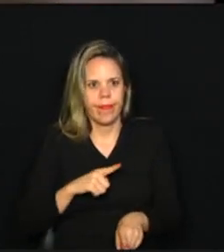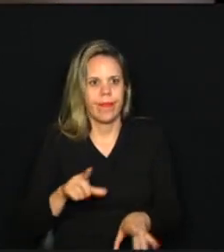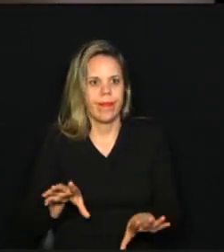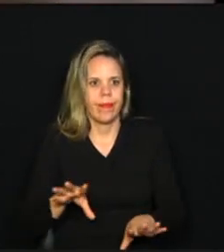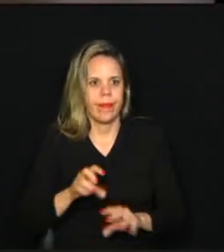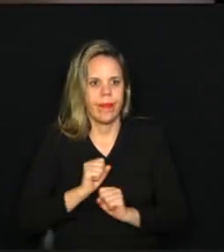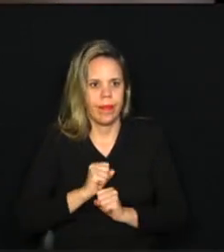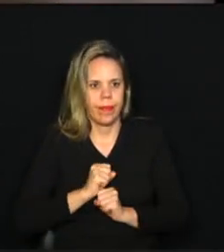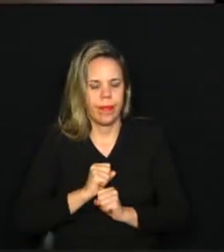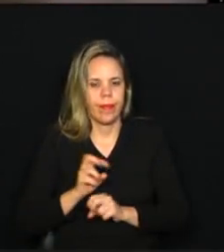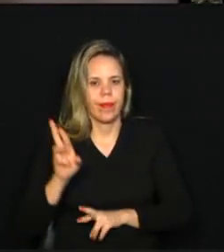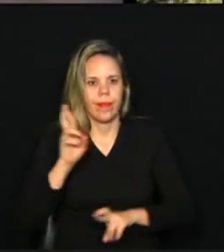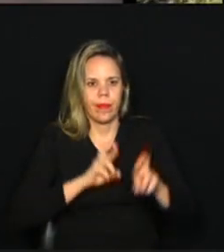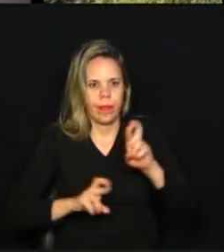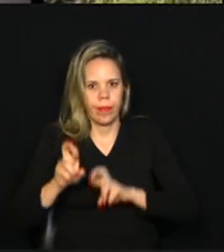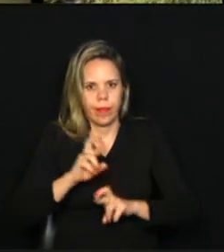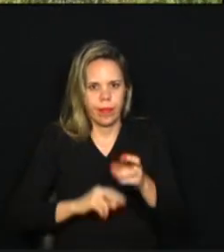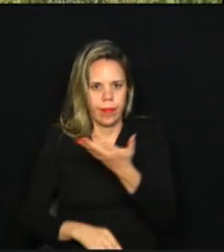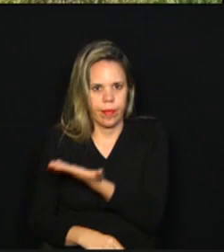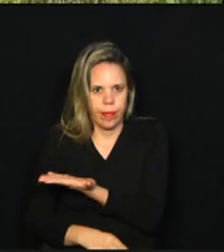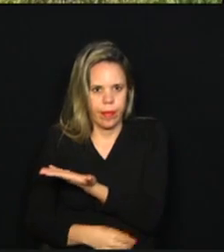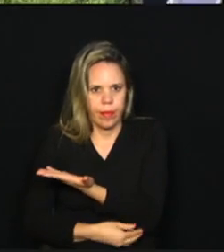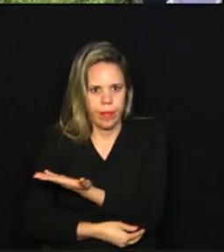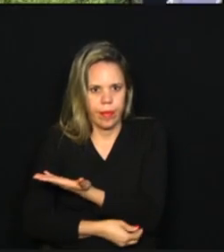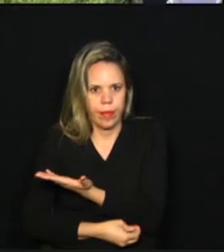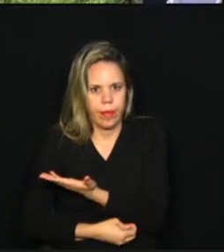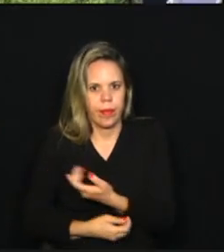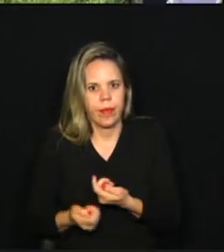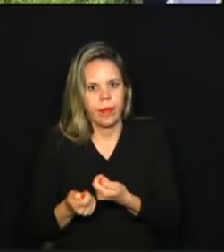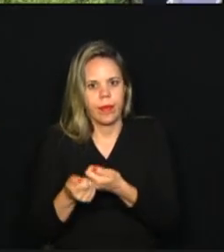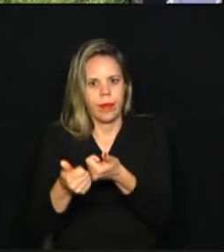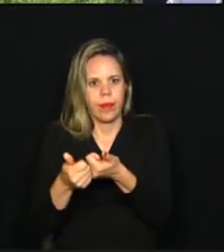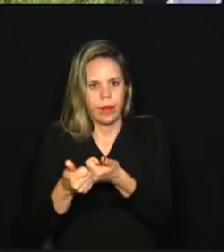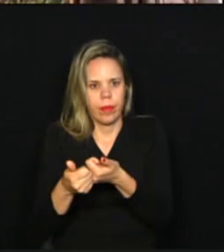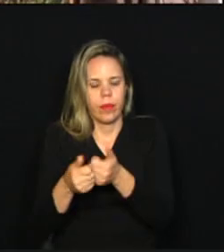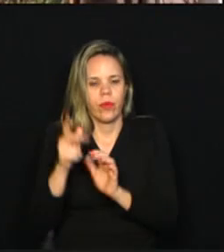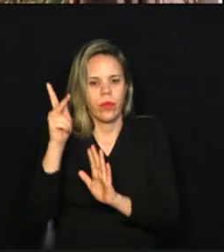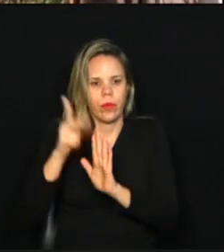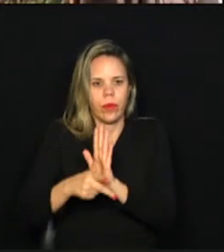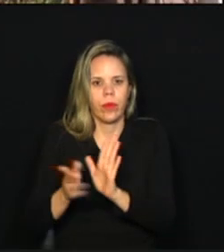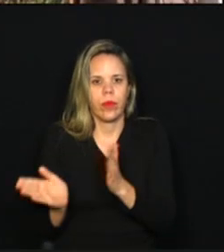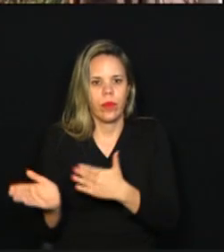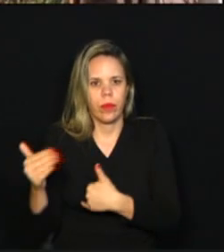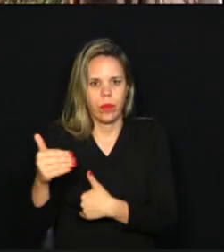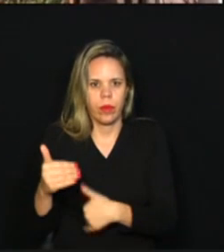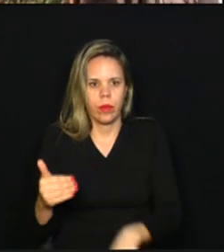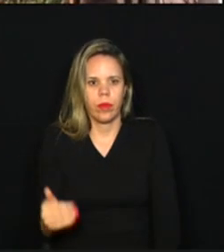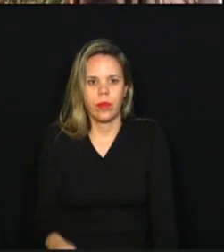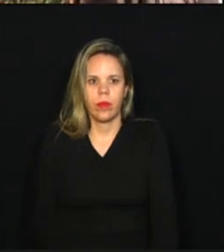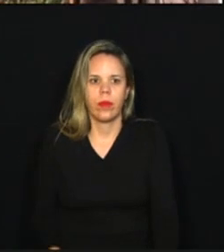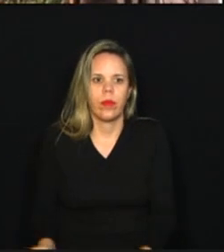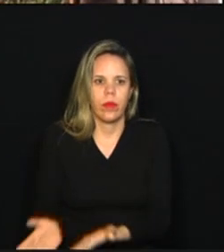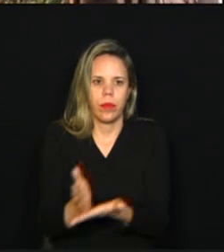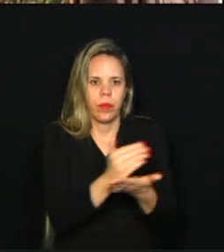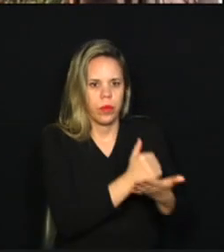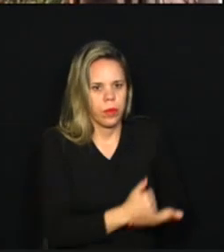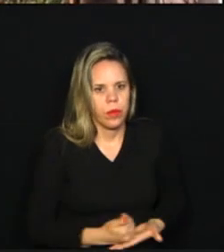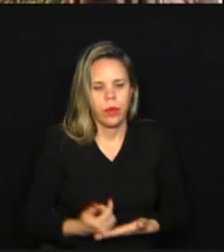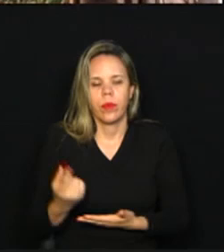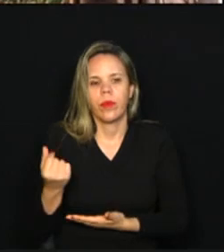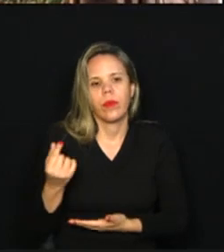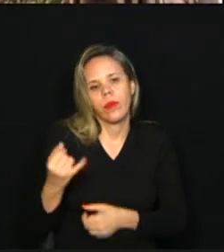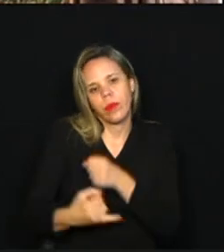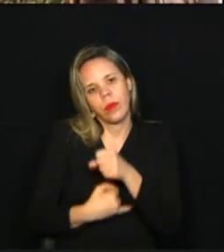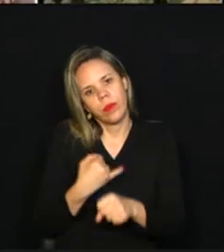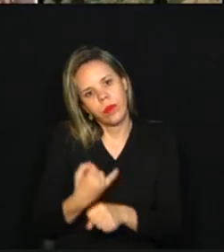casos que a gente monitorou foram beneficiados pelo projeto de cestas, também com uma vaquinha virtual. E